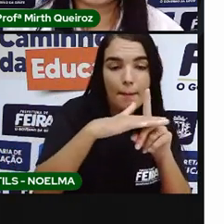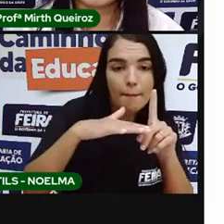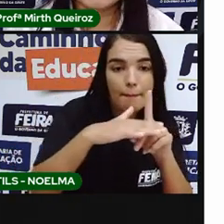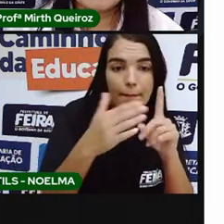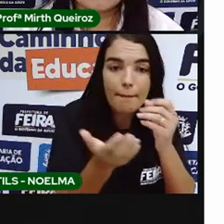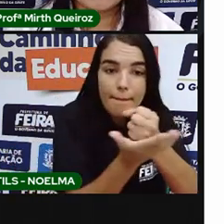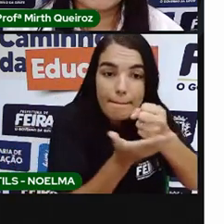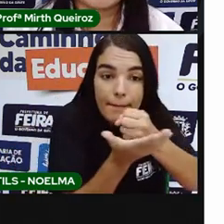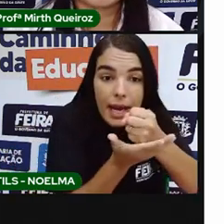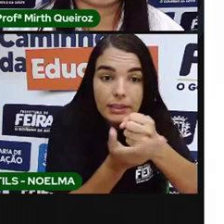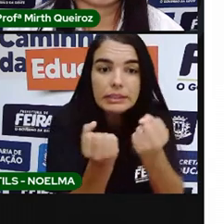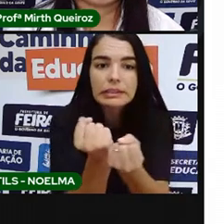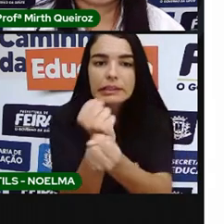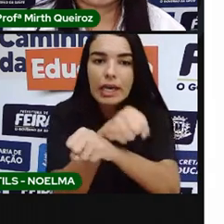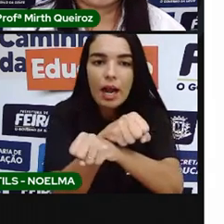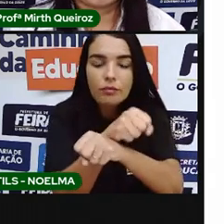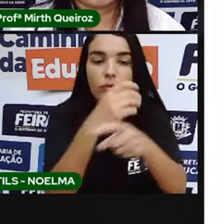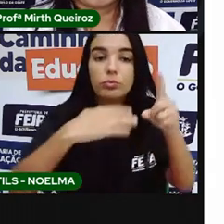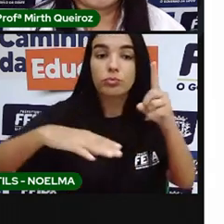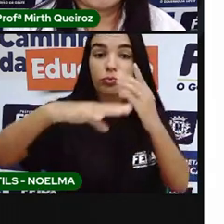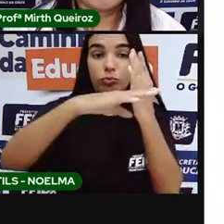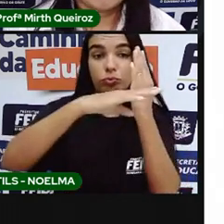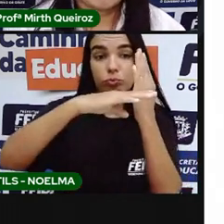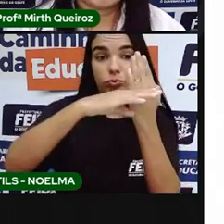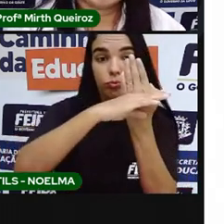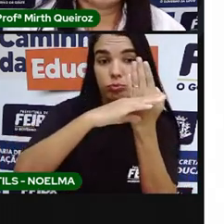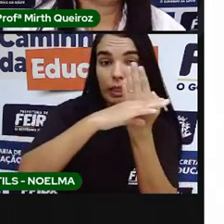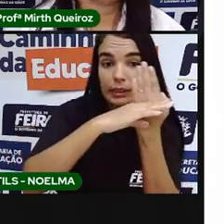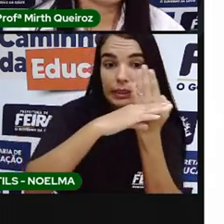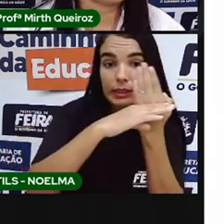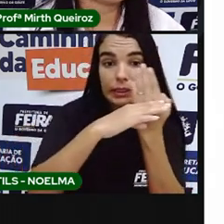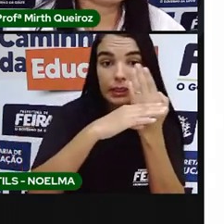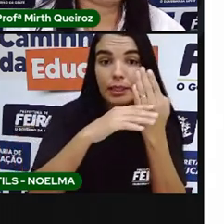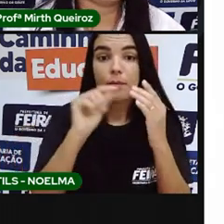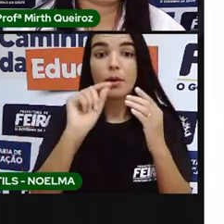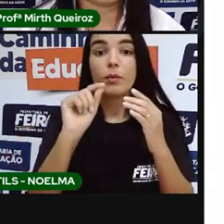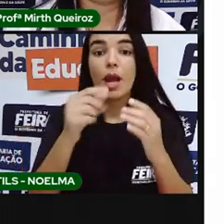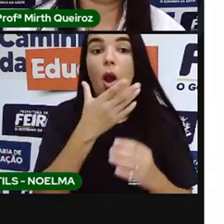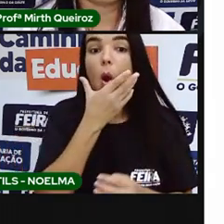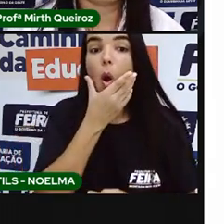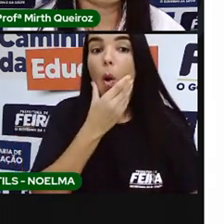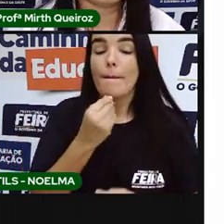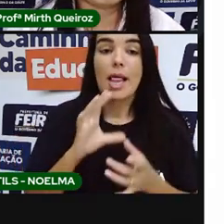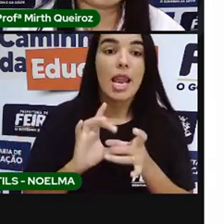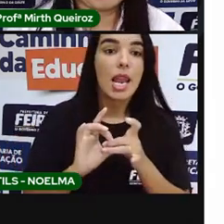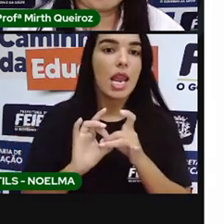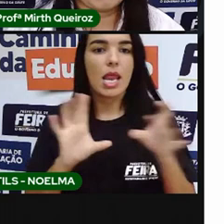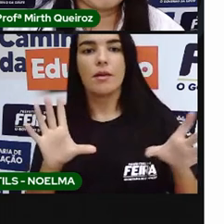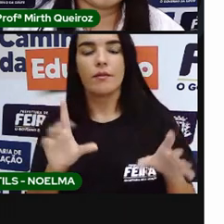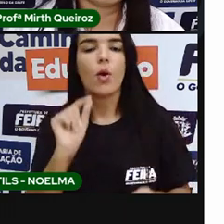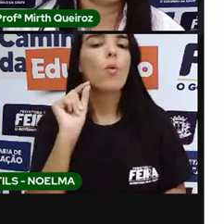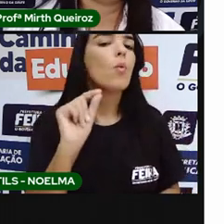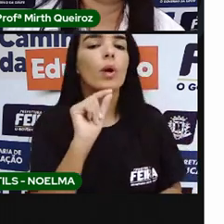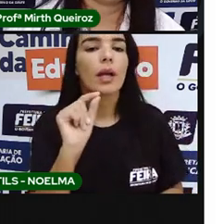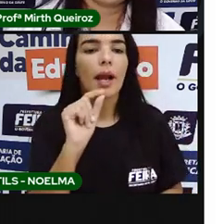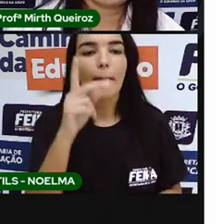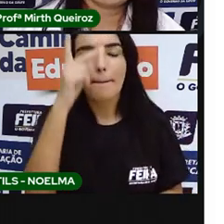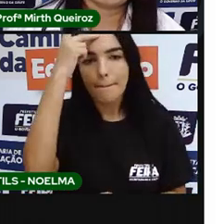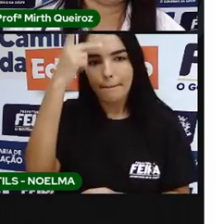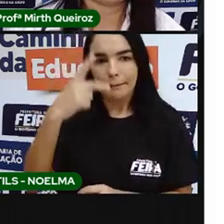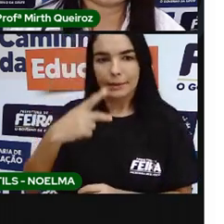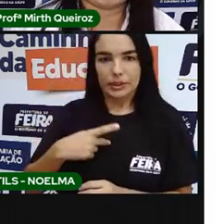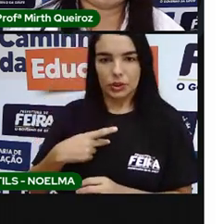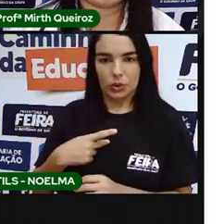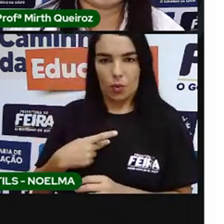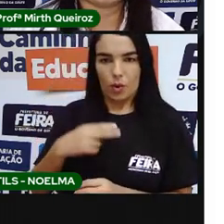temos os homens livres e quem é esses homens livres deram o senhor de terra